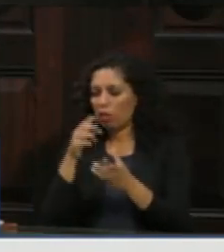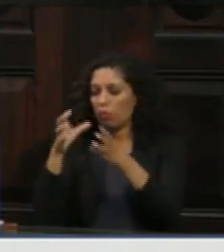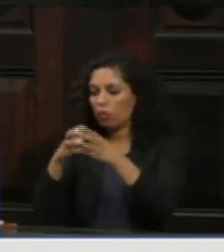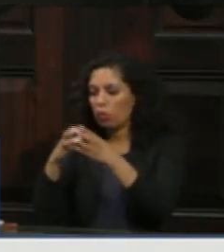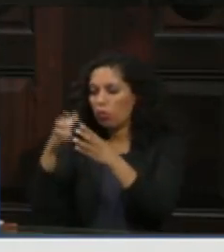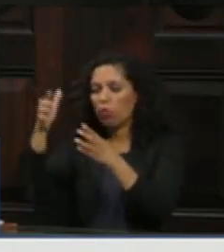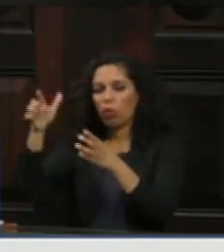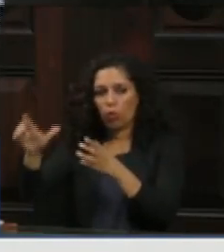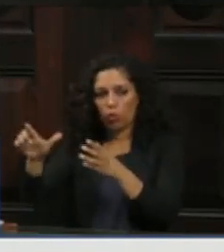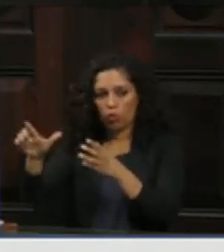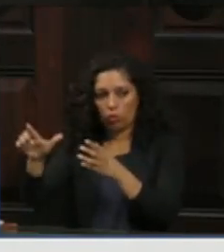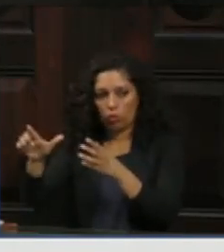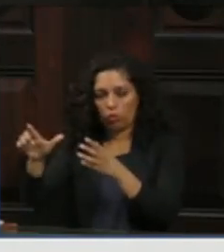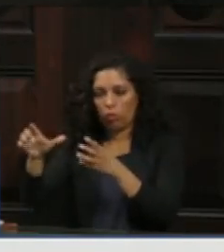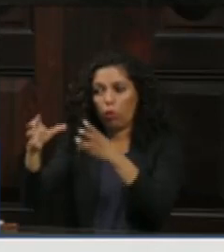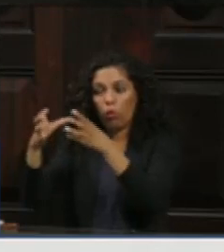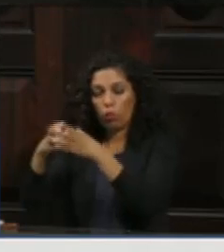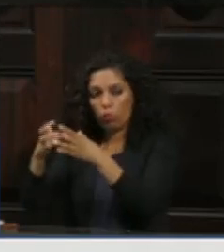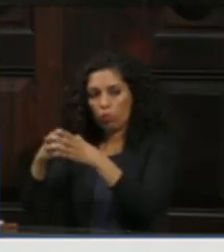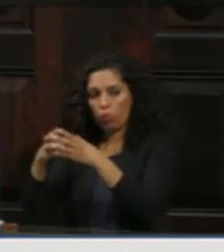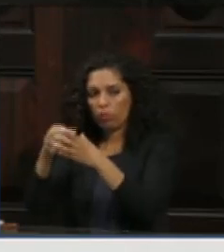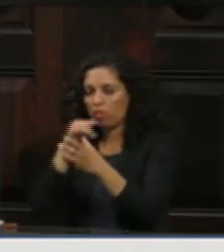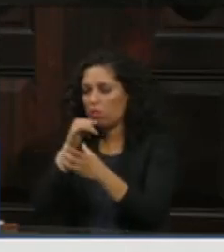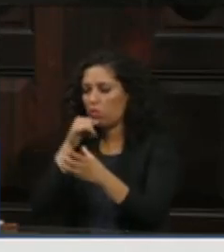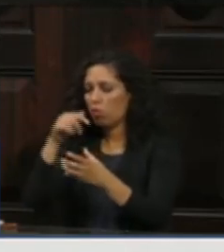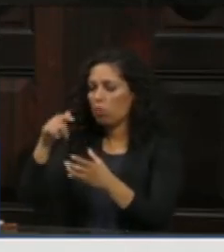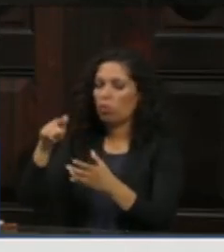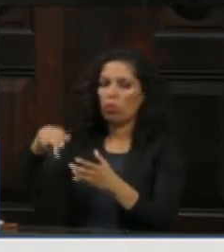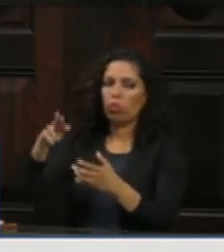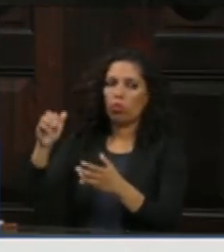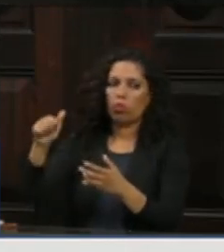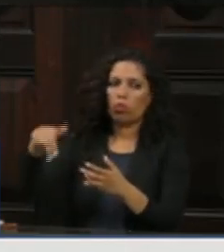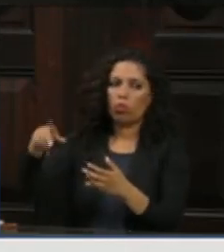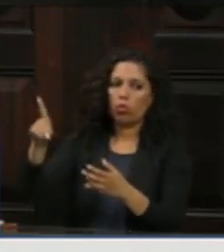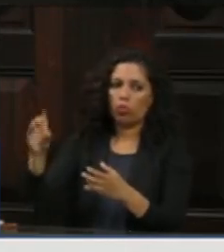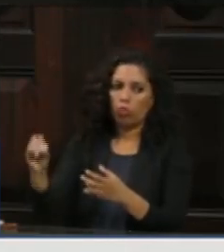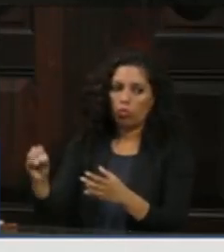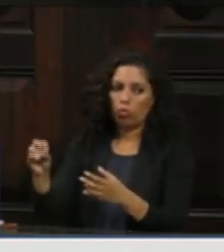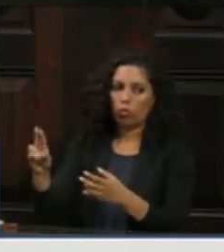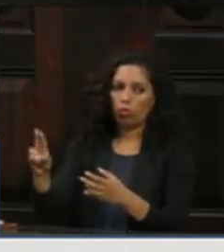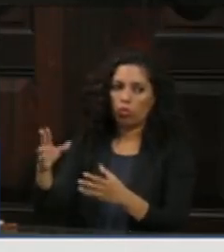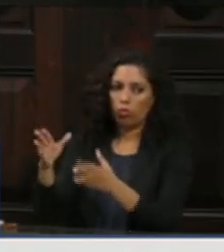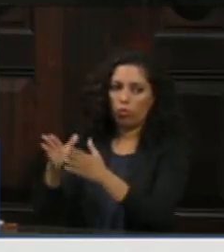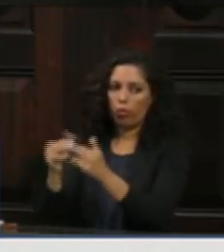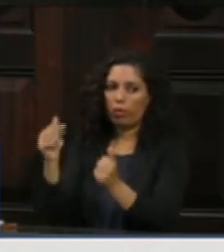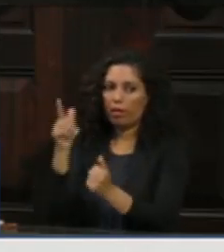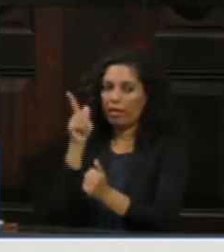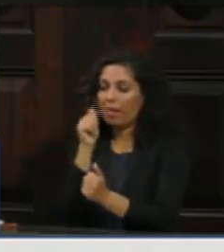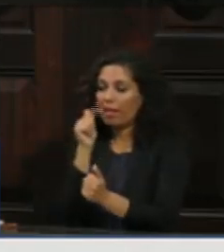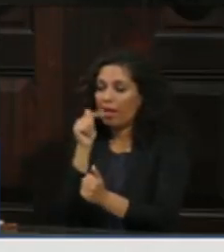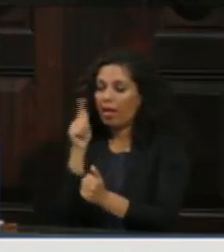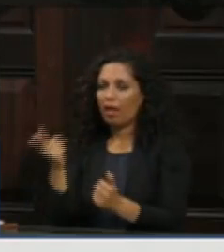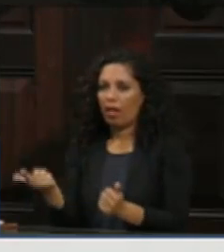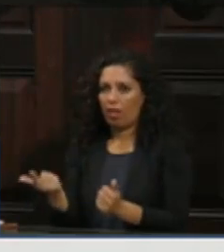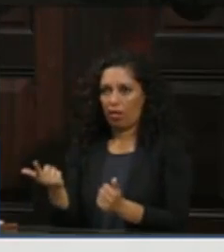uma solicitação dos comitês. O que acontece? Para Vossa Excelência entender bem esse